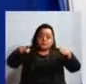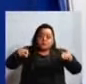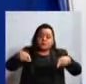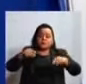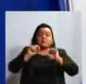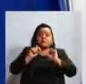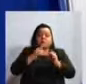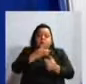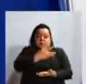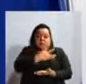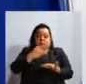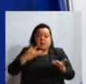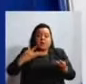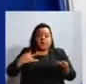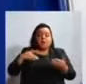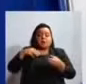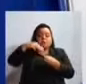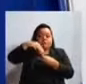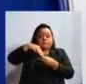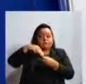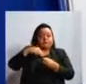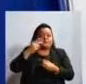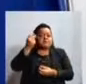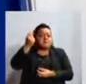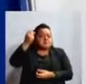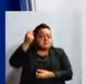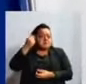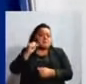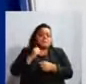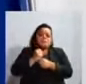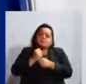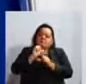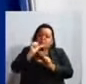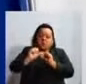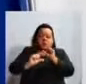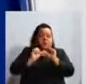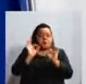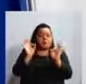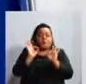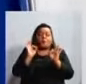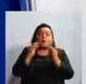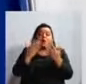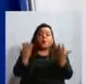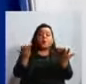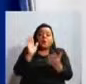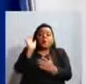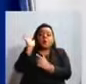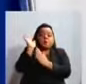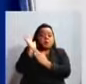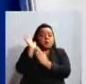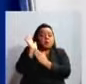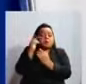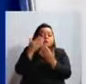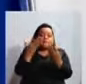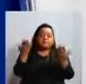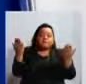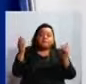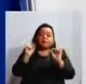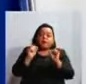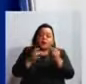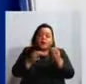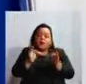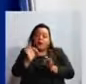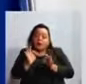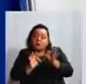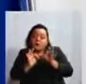saúde do município não sofre alterações há mais de oito anos. Gostaríamos de saber qual a sua proposta com relação ao plano